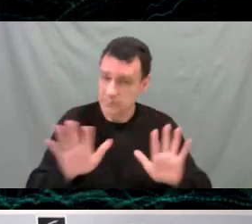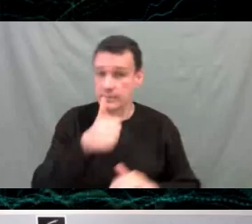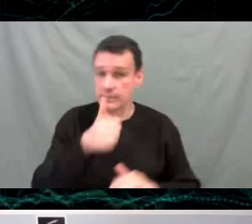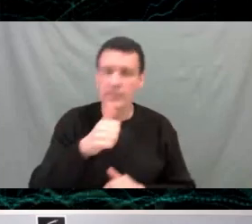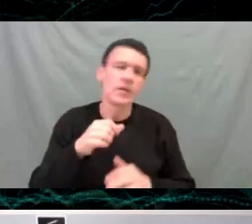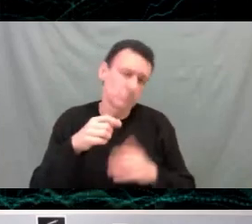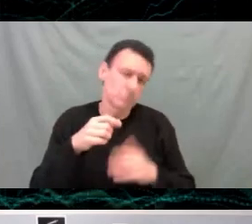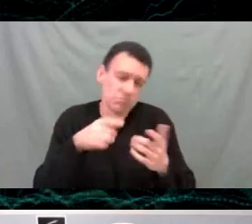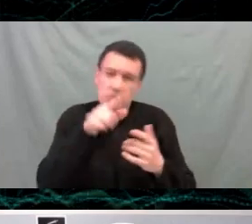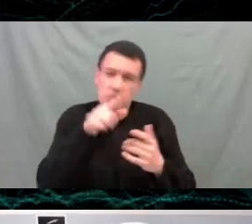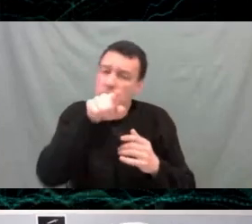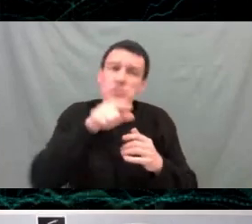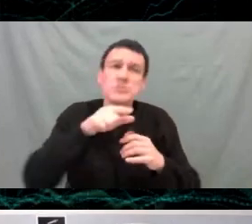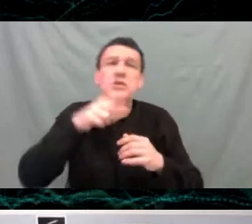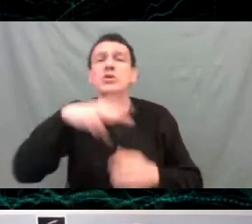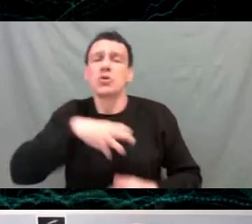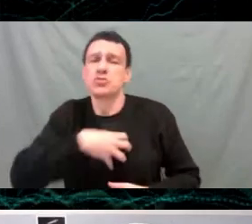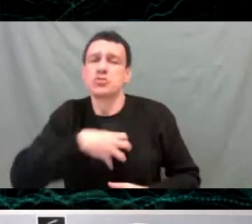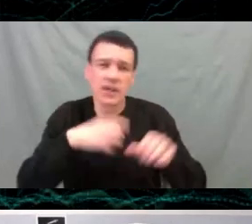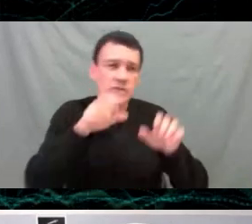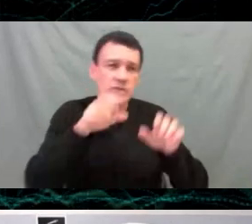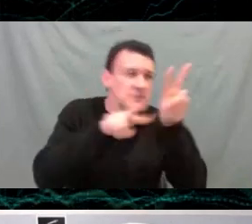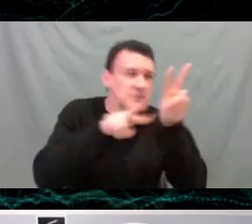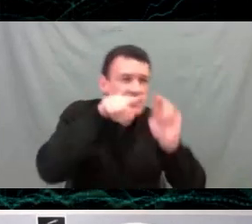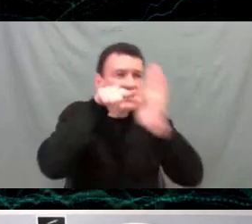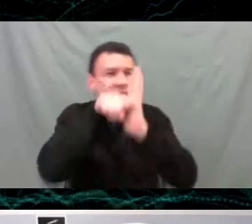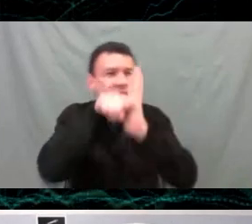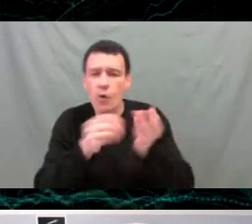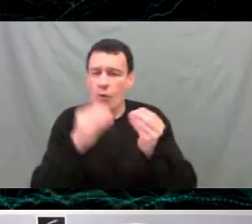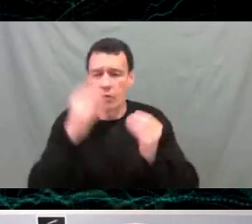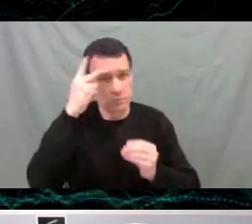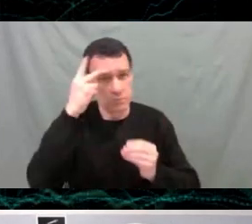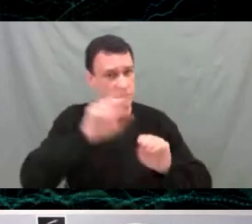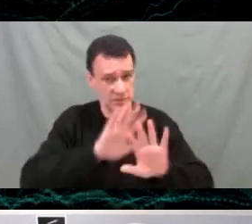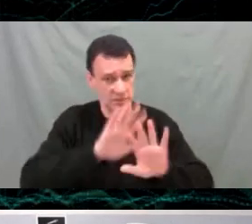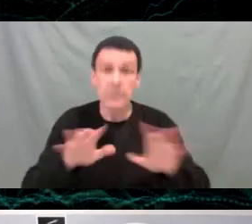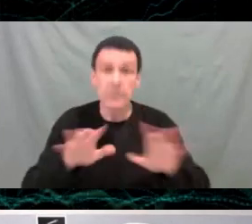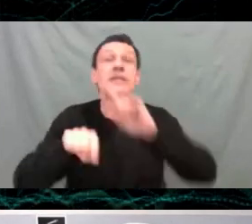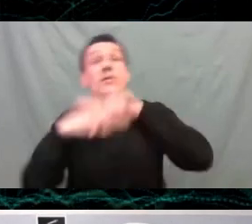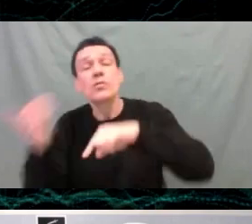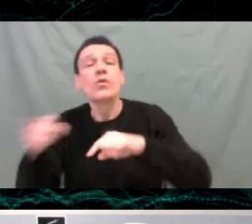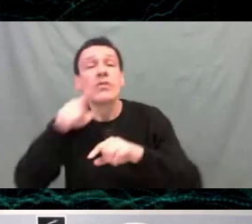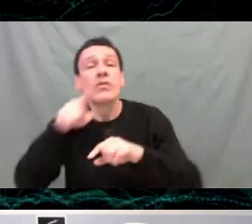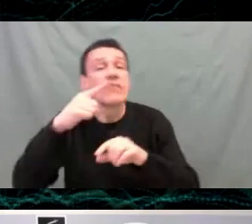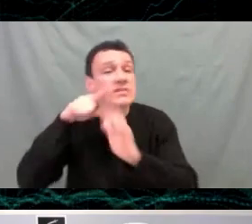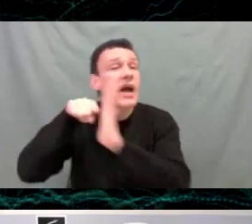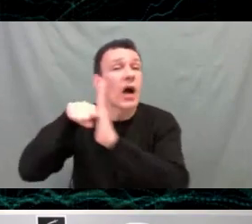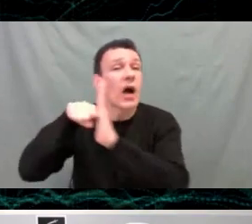bom? Olha isso daqui e acompanhem através dos gráficos, por exemplo. Então, se eu vier aqui, ó.